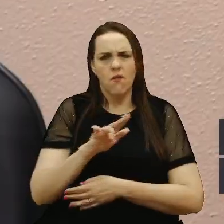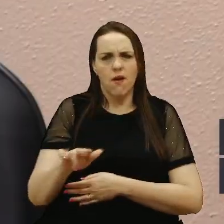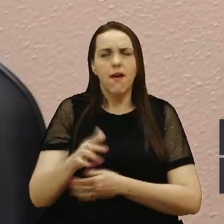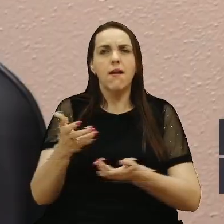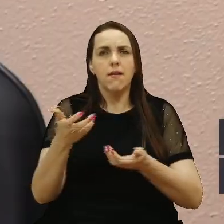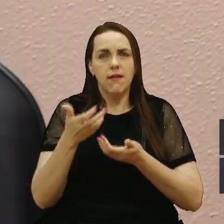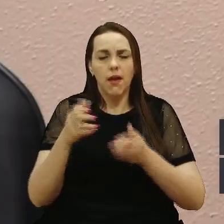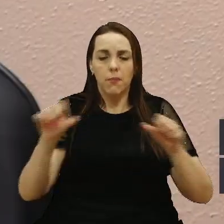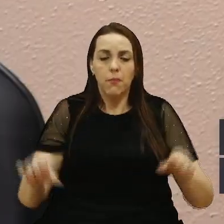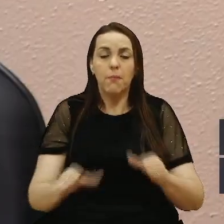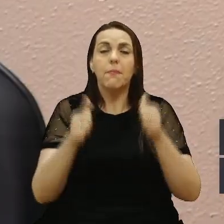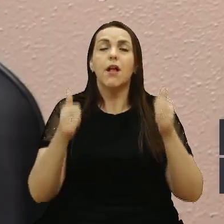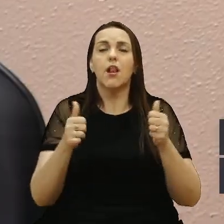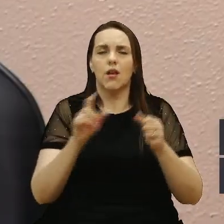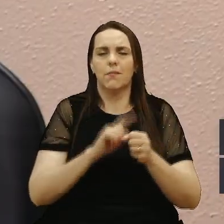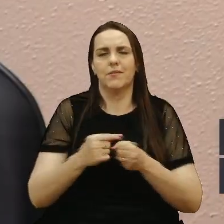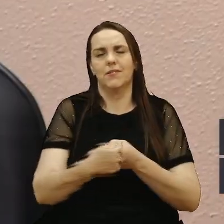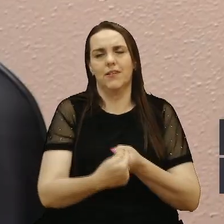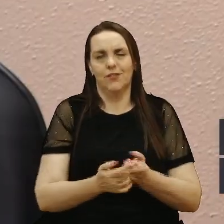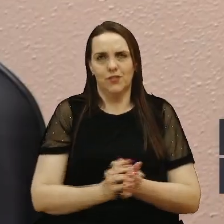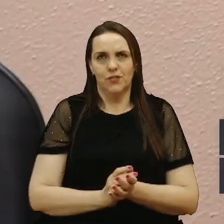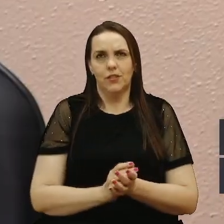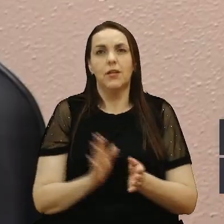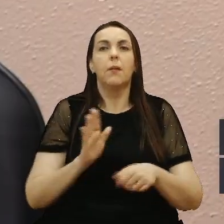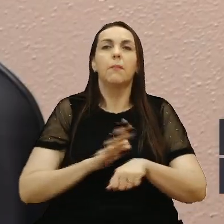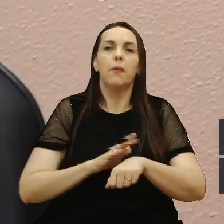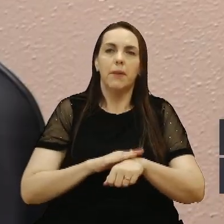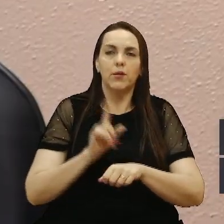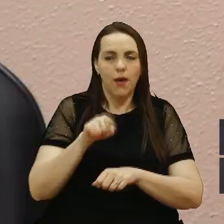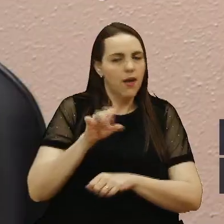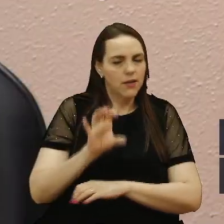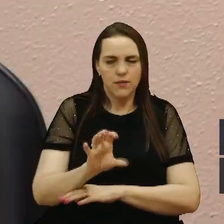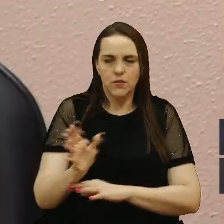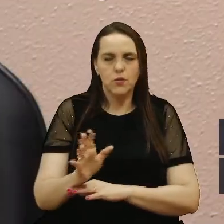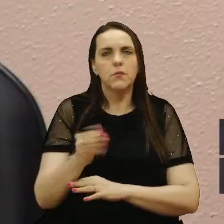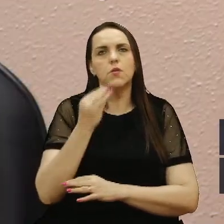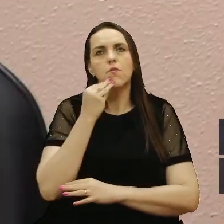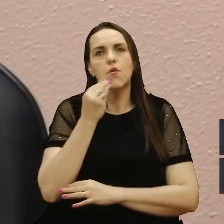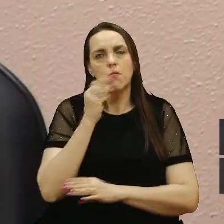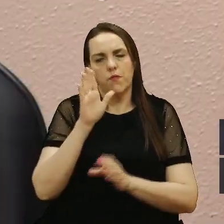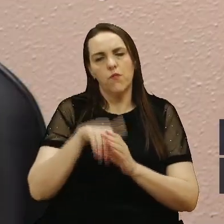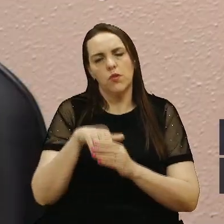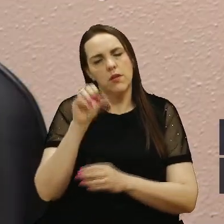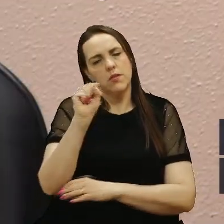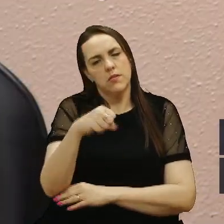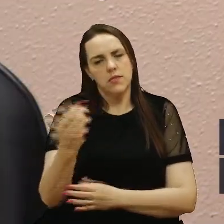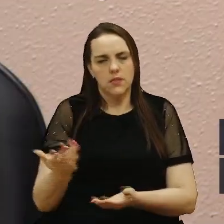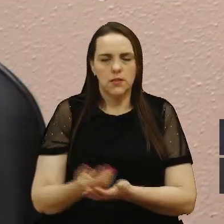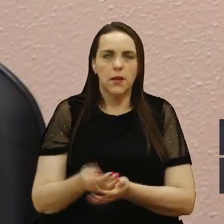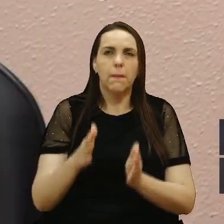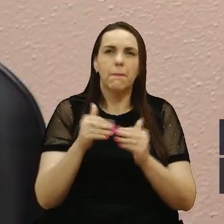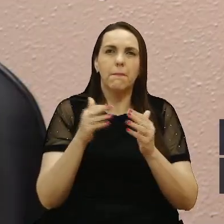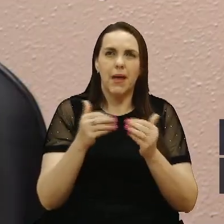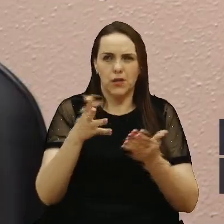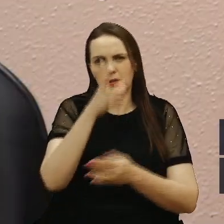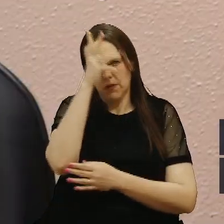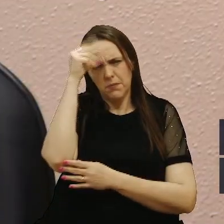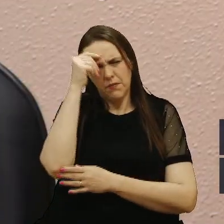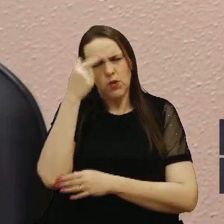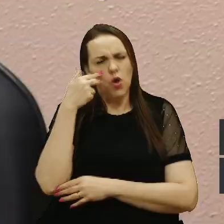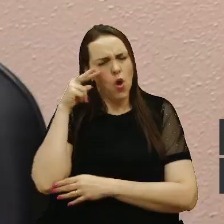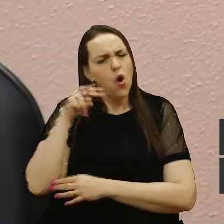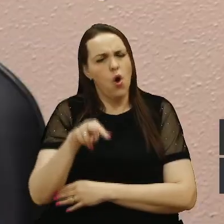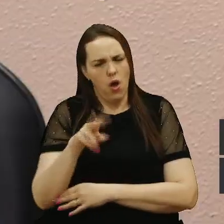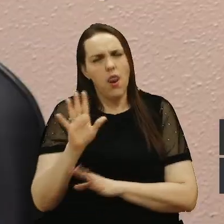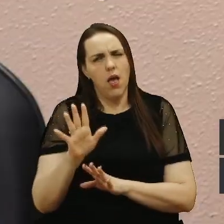queremos o melhor para a nossa cidade. Então, nesse momento seria isso, senhor presidente, mas, obviamente, eu votarei favorável e peço aqui que o Executivo olhe com carinho para